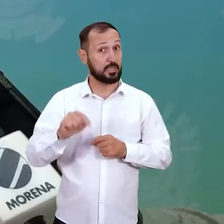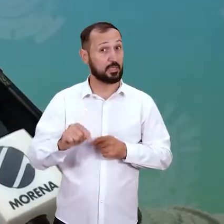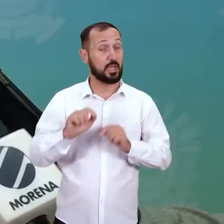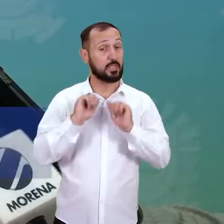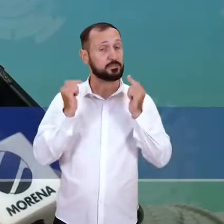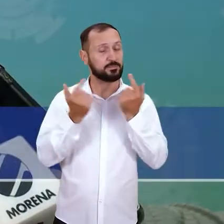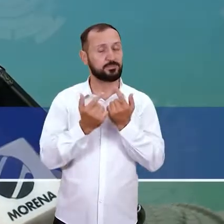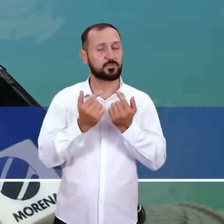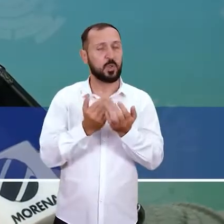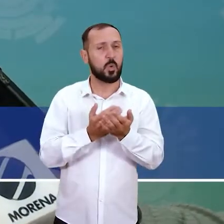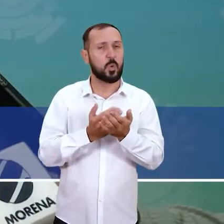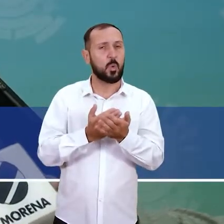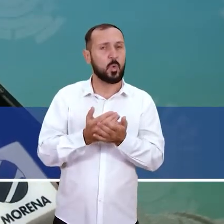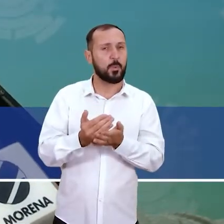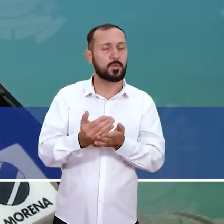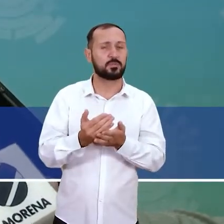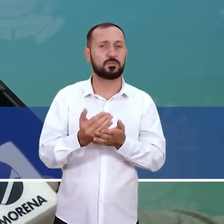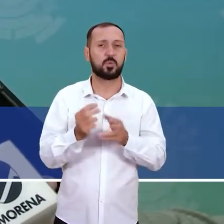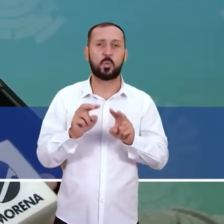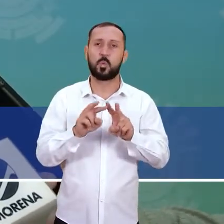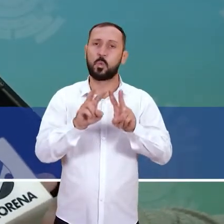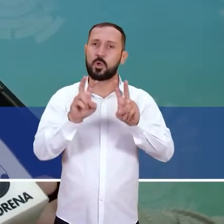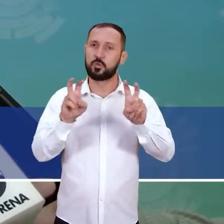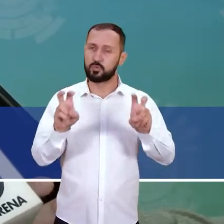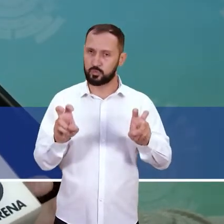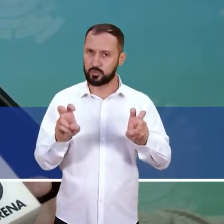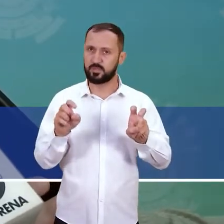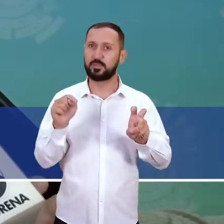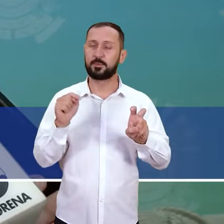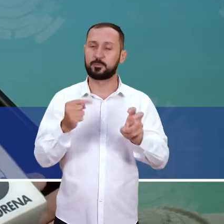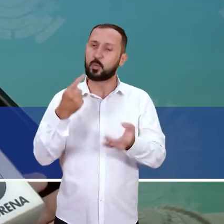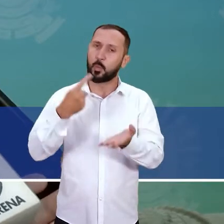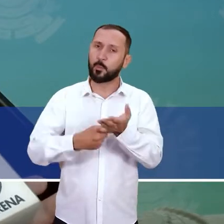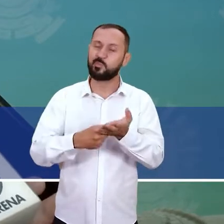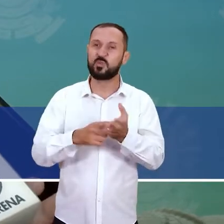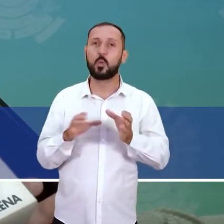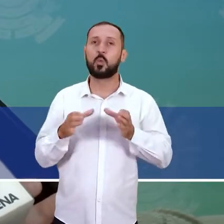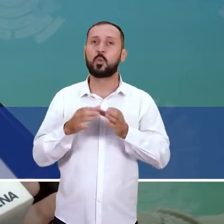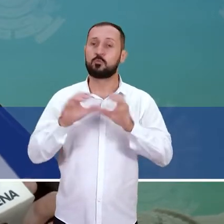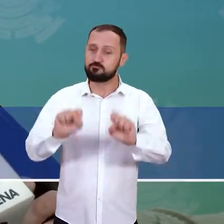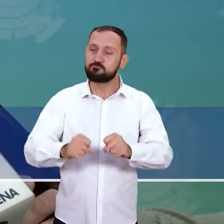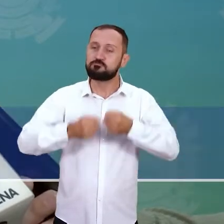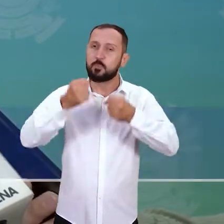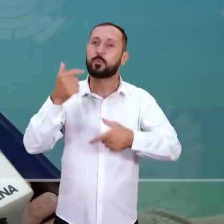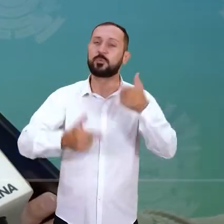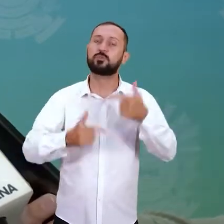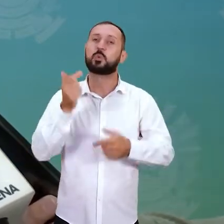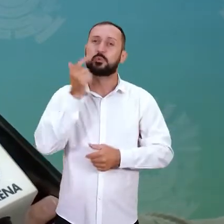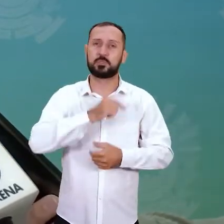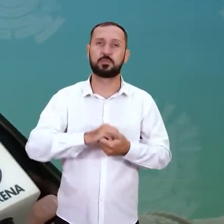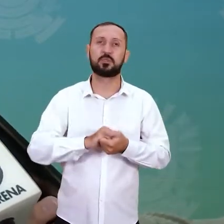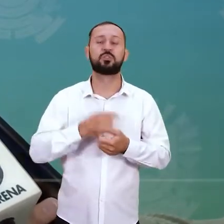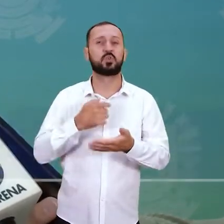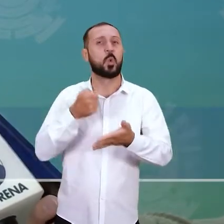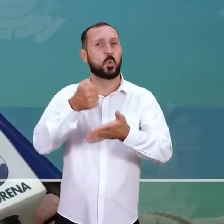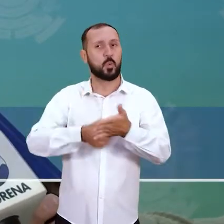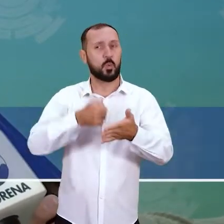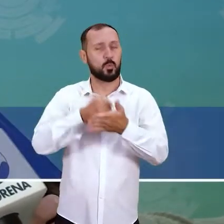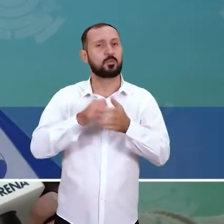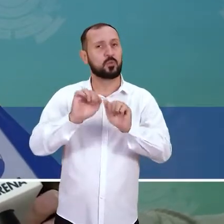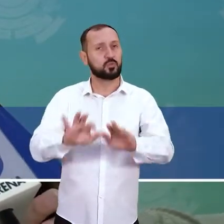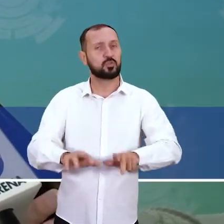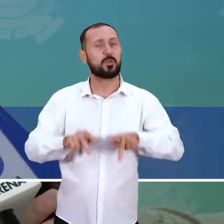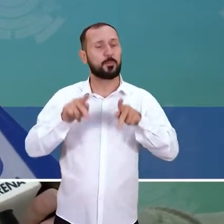A Assembleia Legislativa, quando fecha assunto acerca de um tema, a força política produz